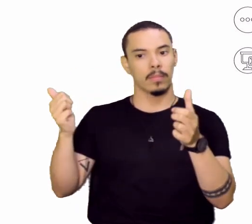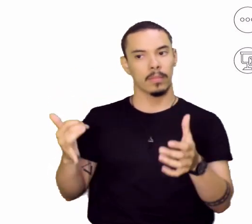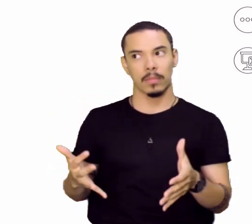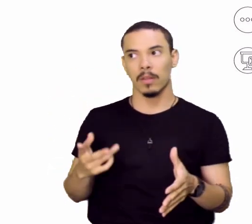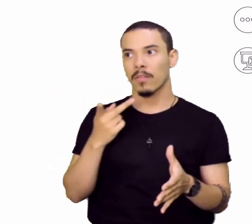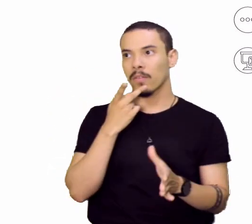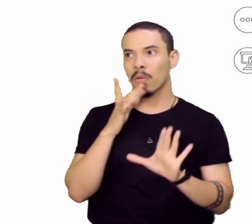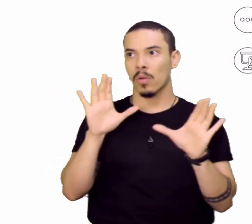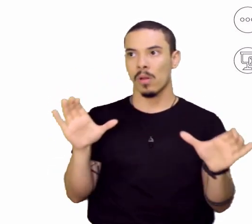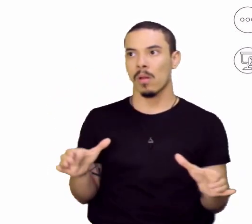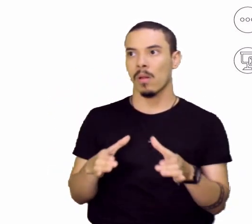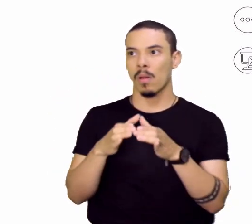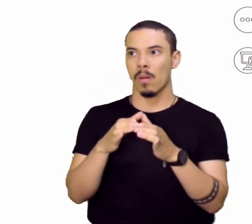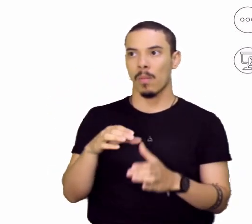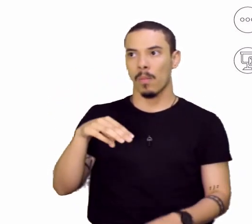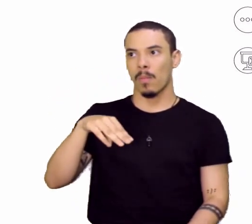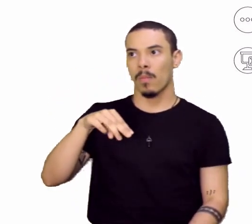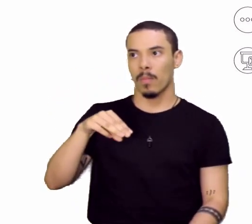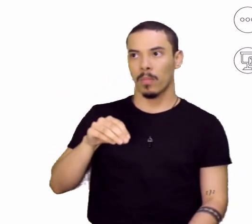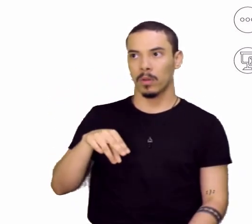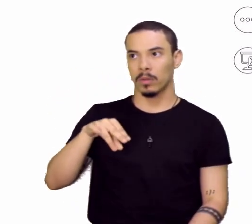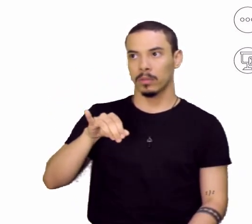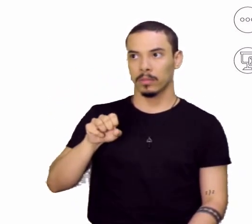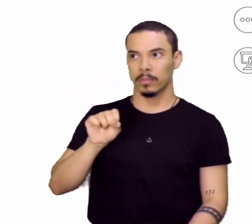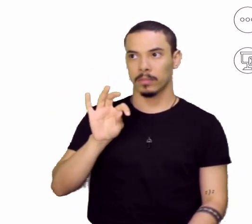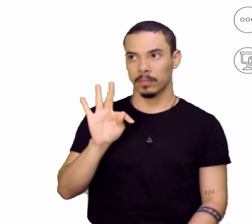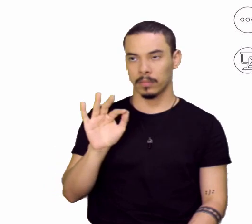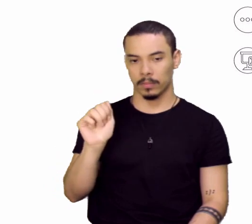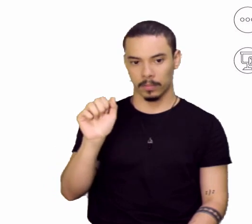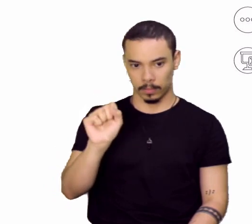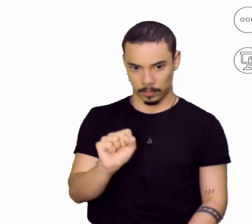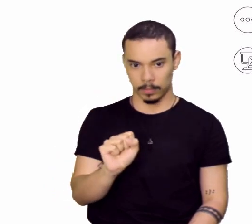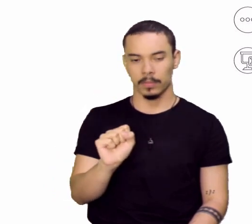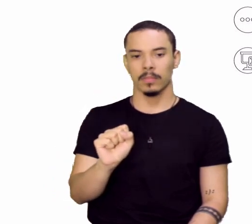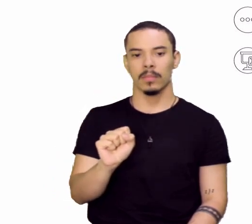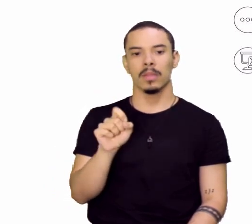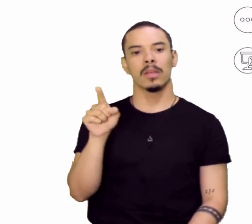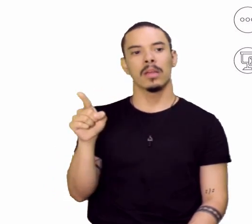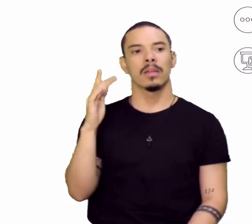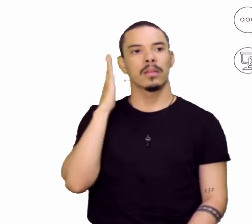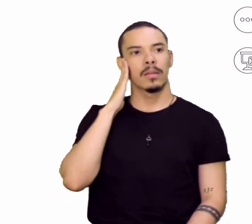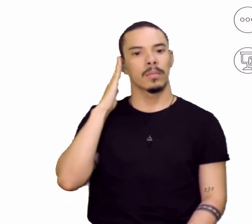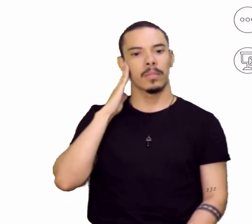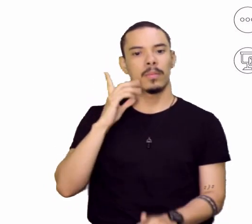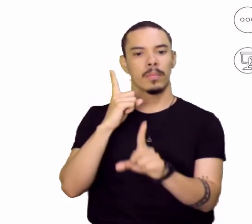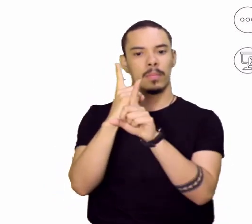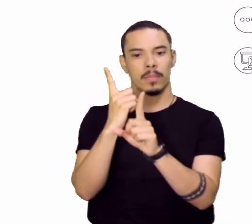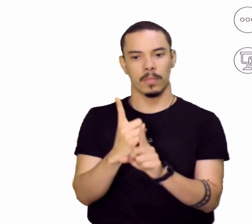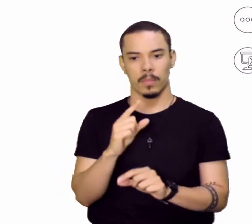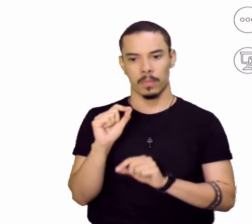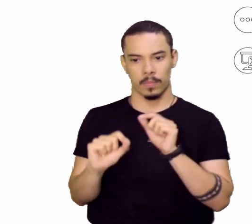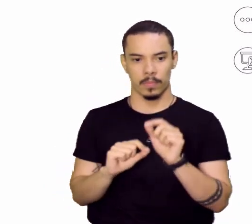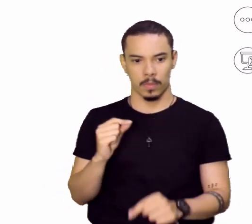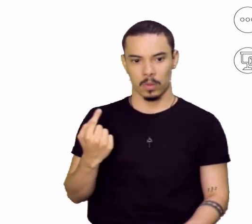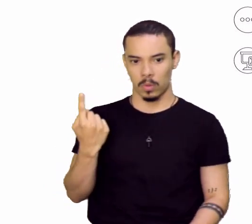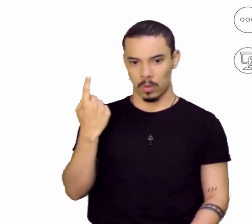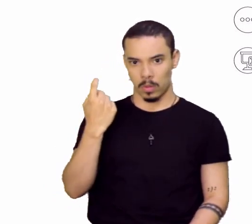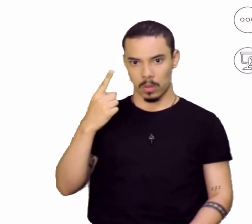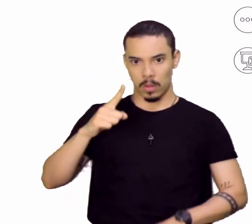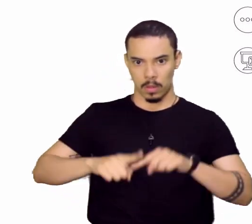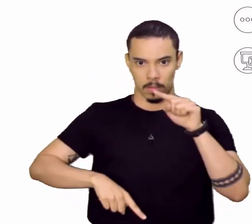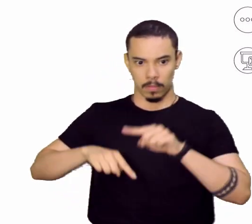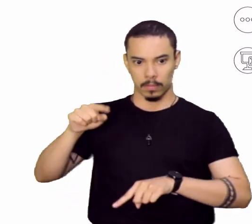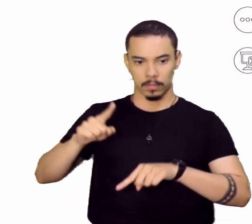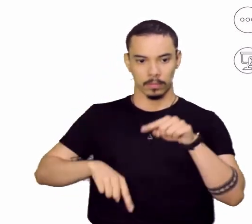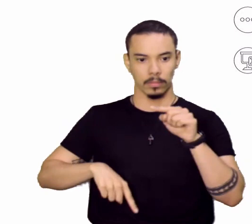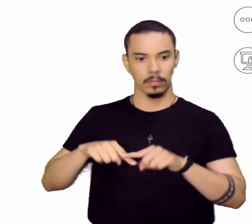do grupo dos monistas. Esses monistas são que eles elegem um único elemento da